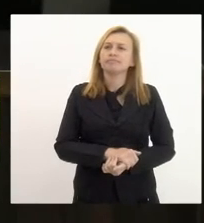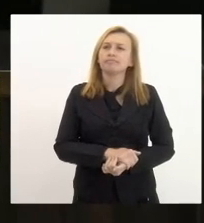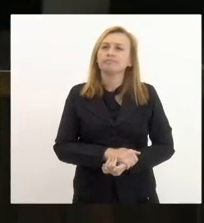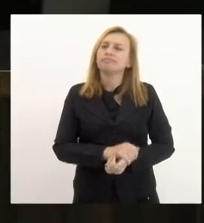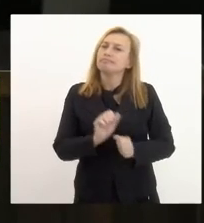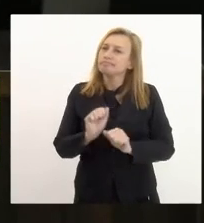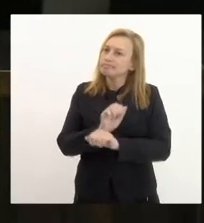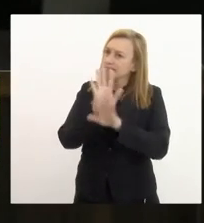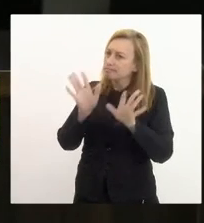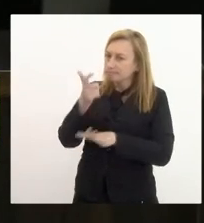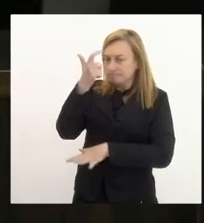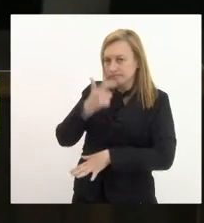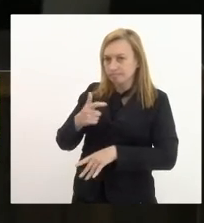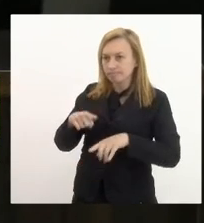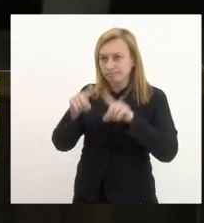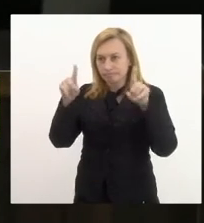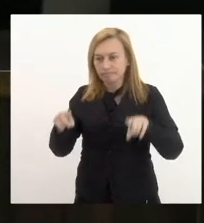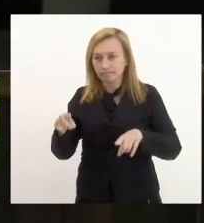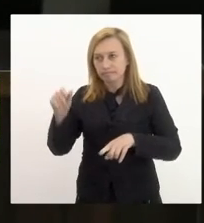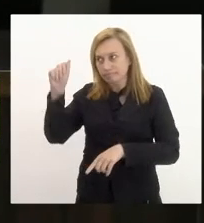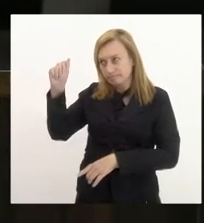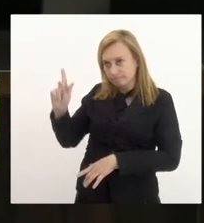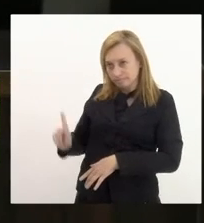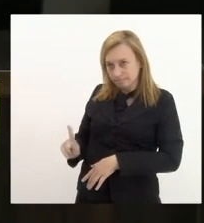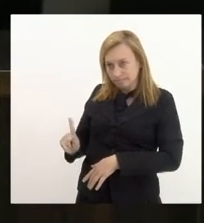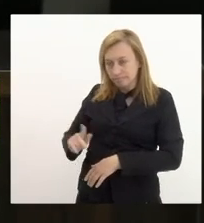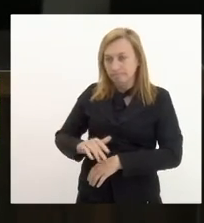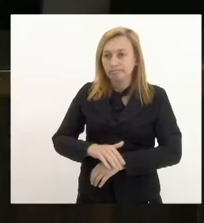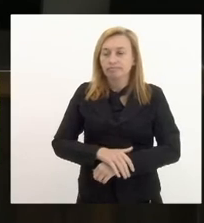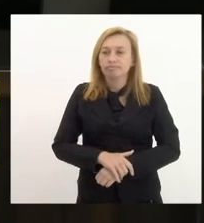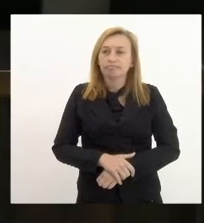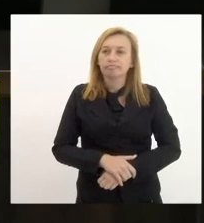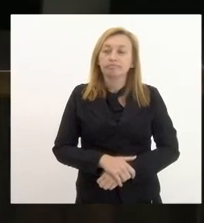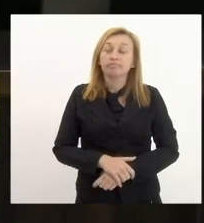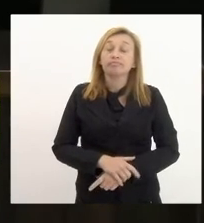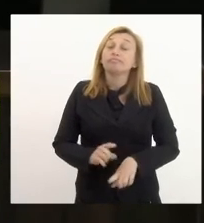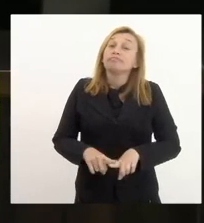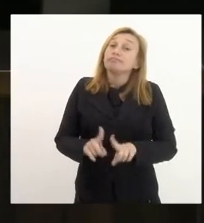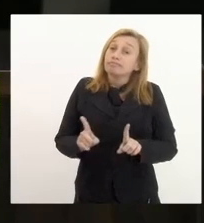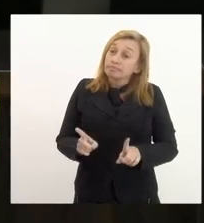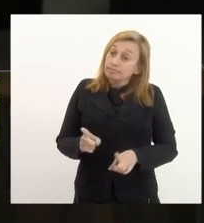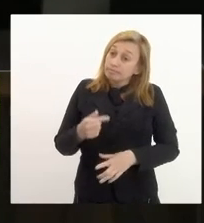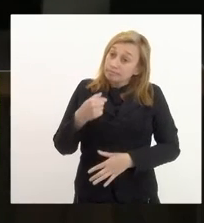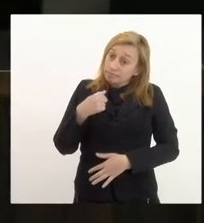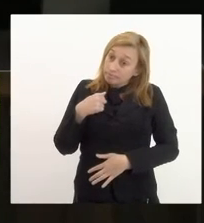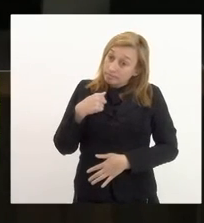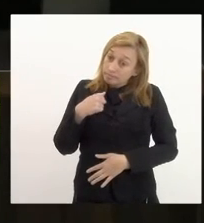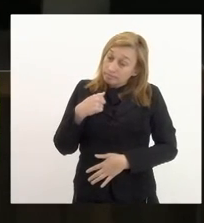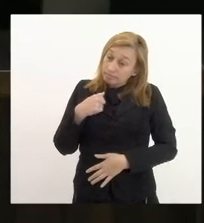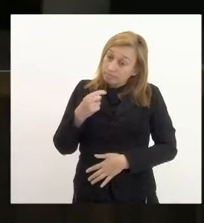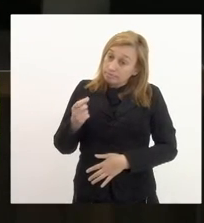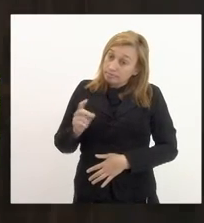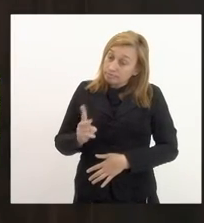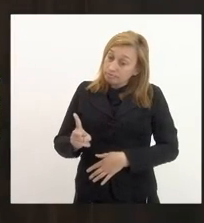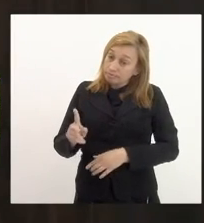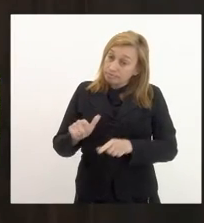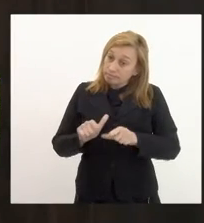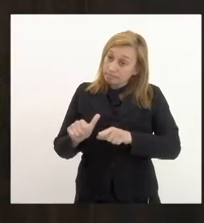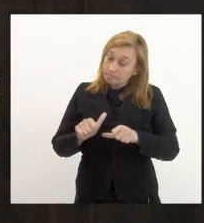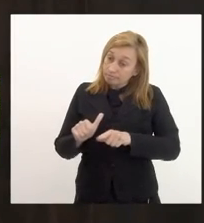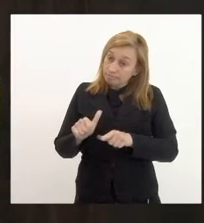claro que eu sou um servidor aposentado mas fosse eu dativa Oi